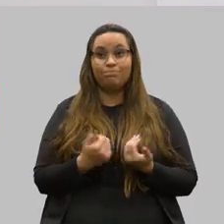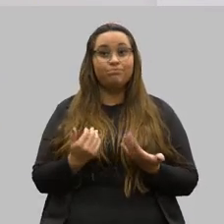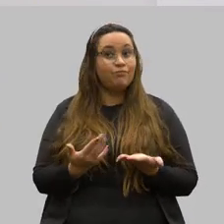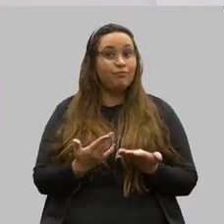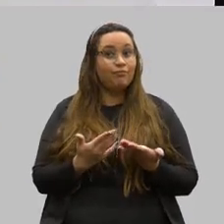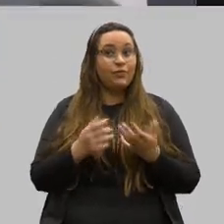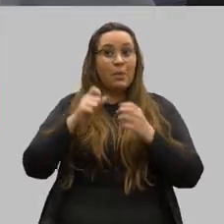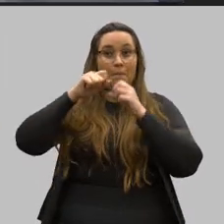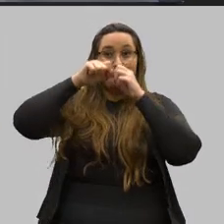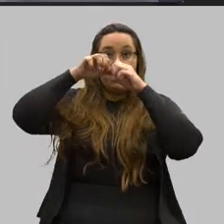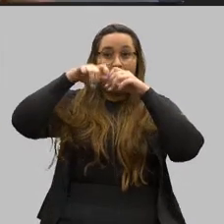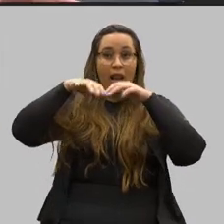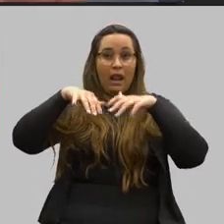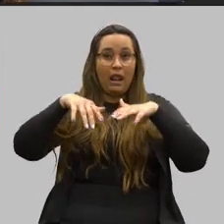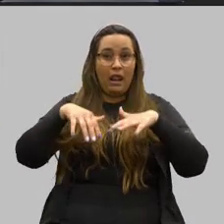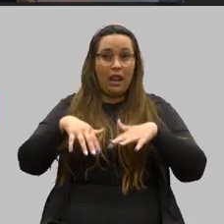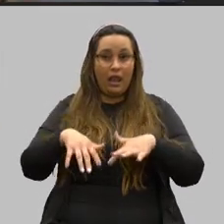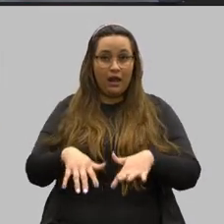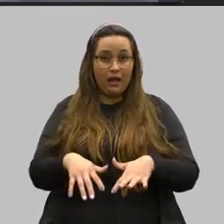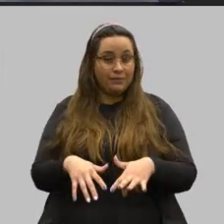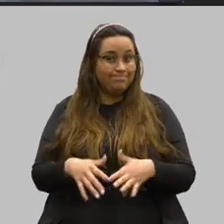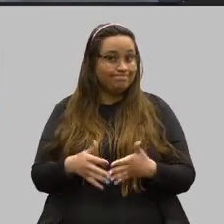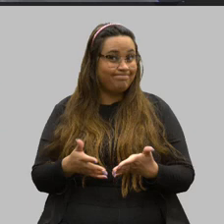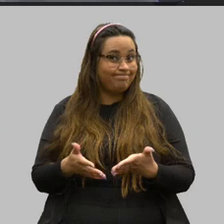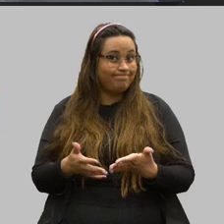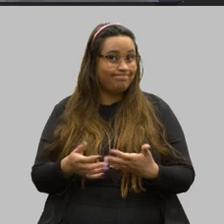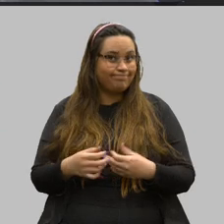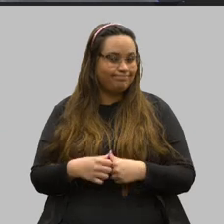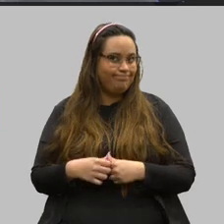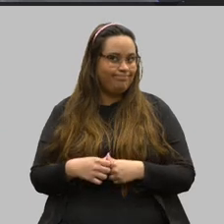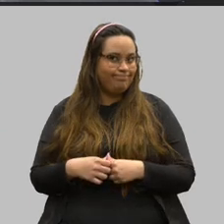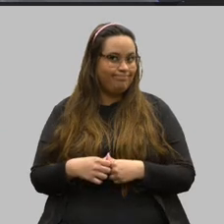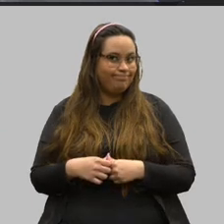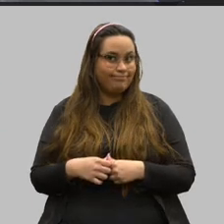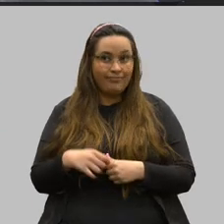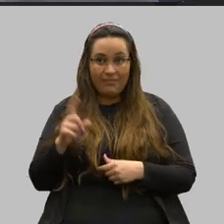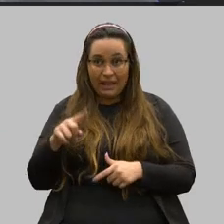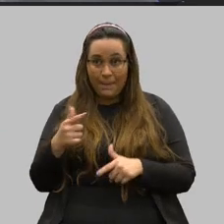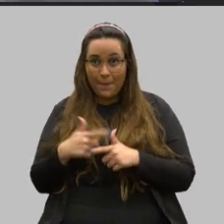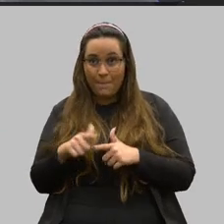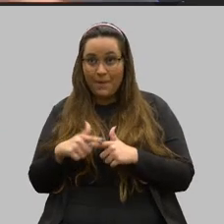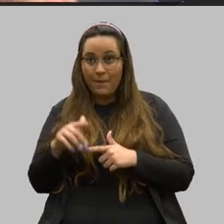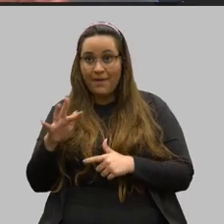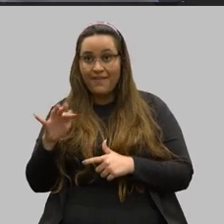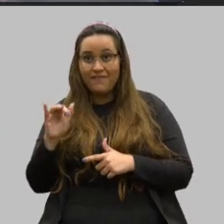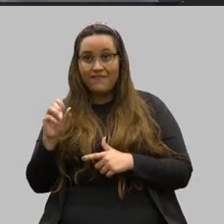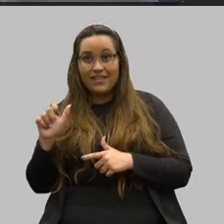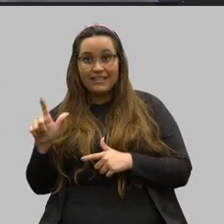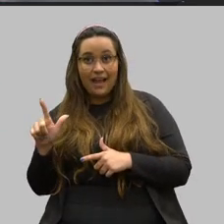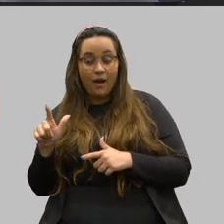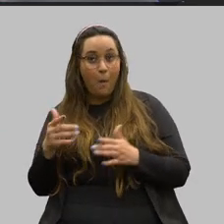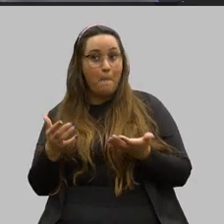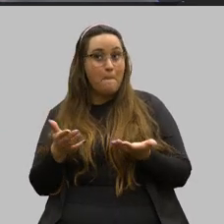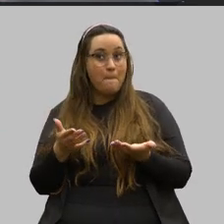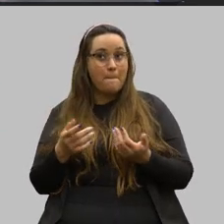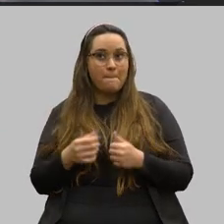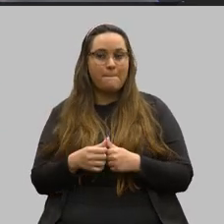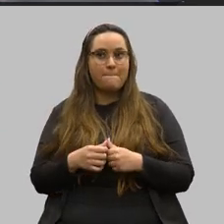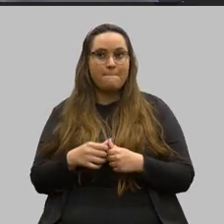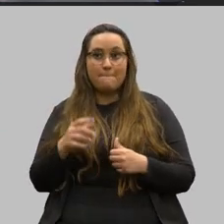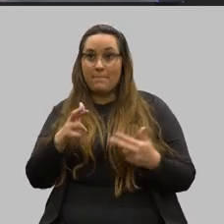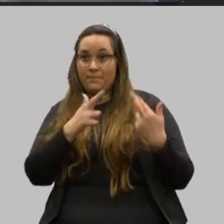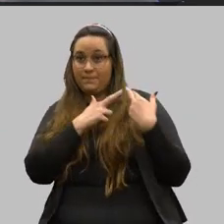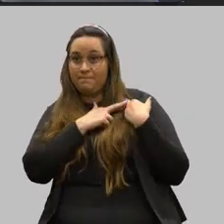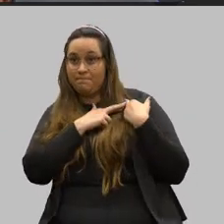desmoronamento a gente vai alegar eh problemas fiscais limites da relei de responsabilidade